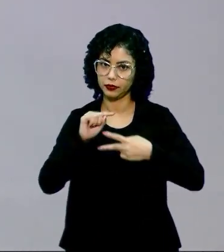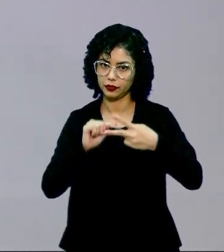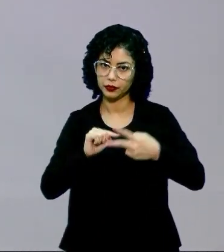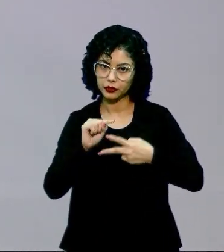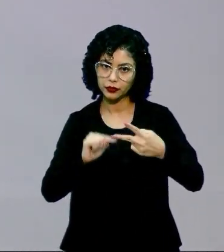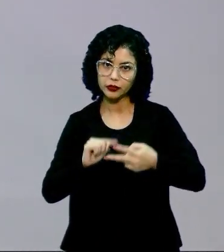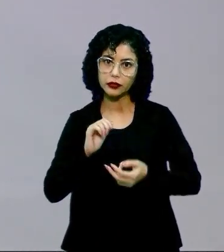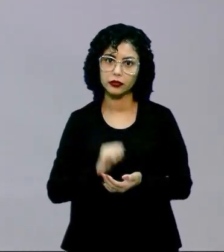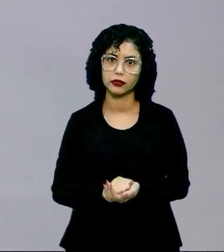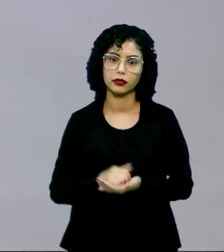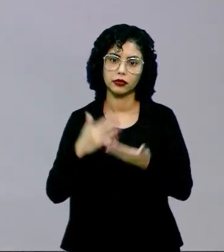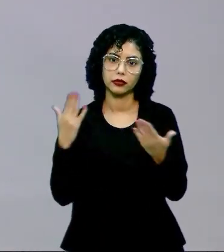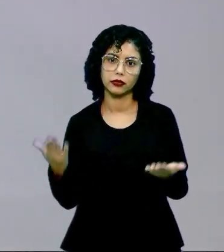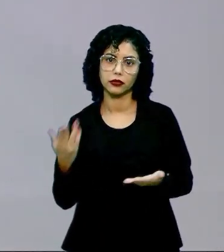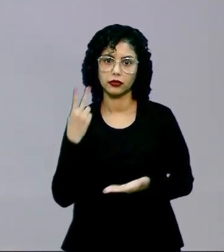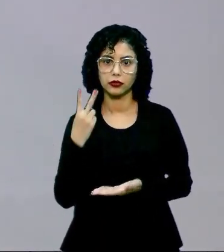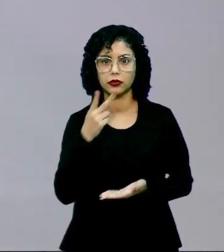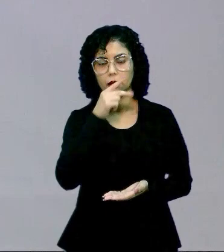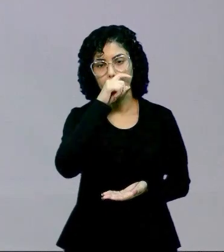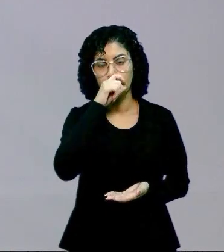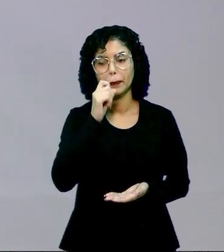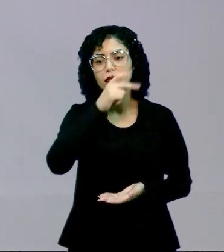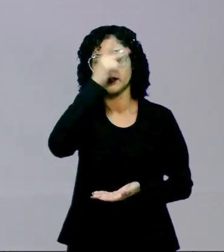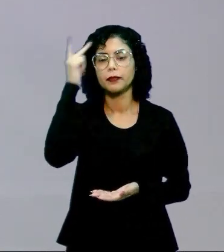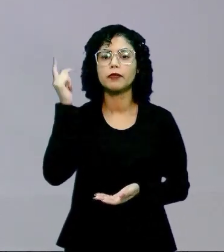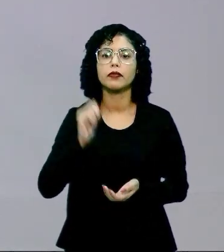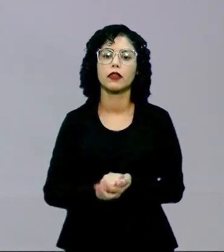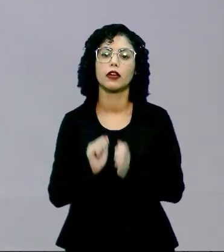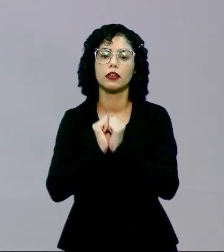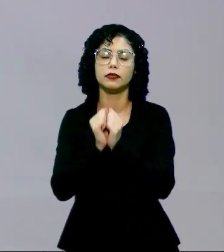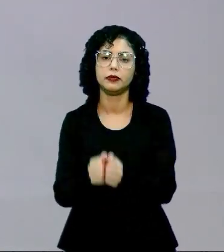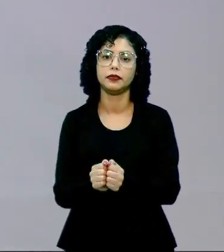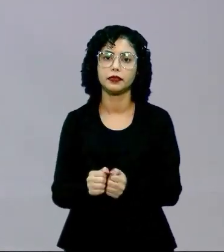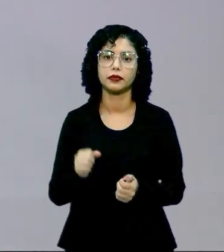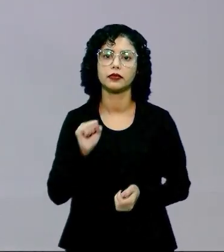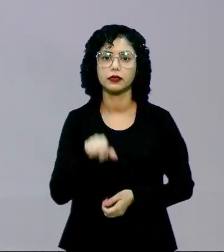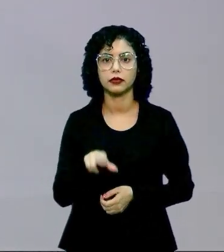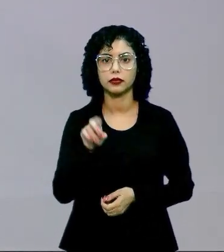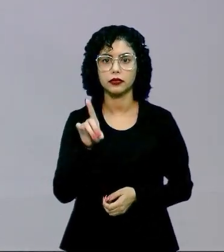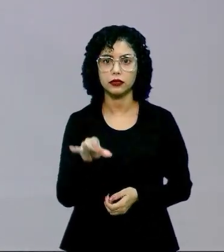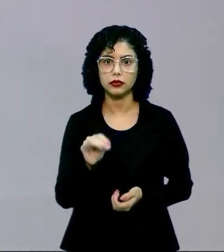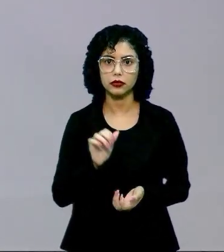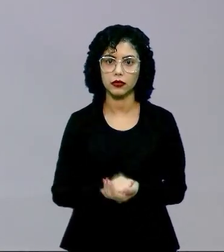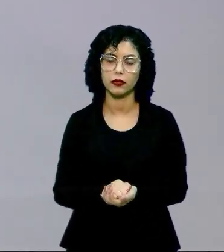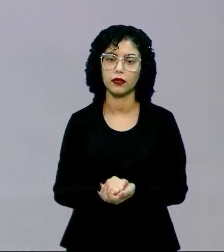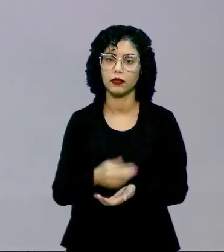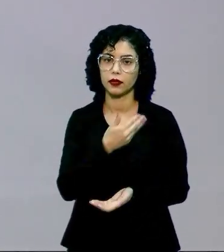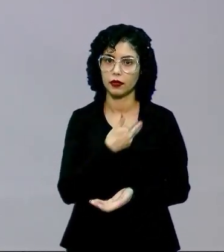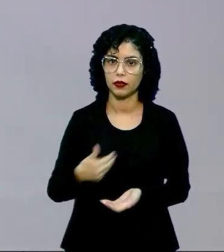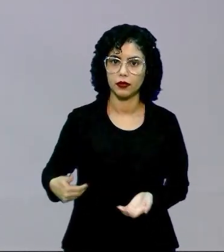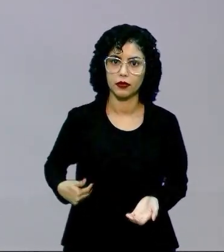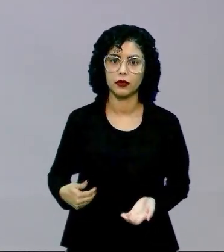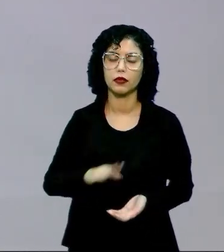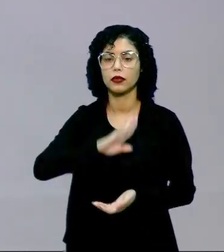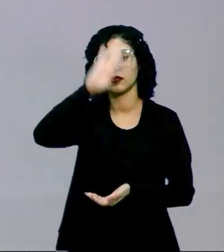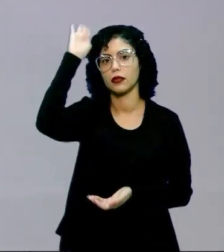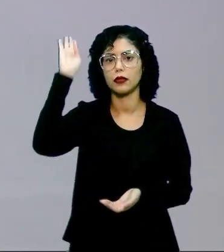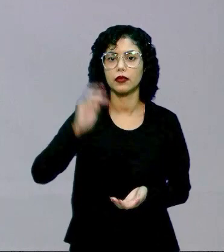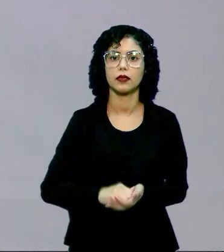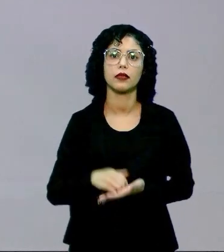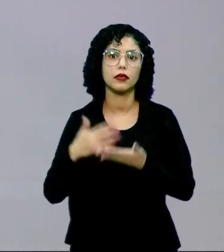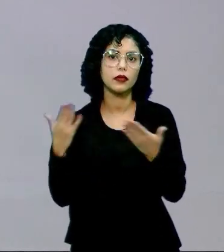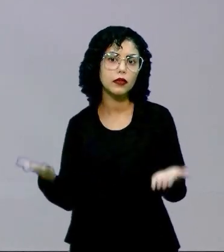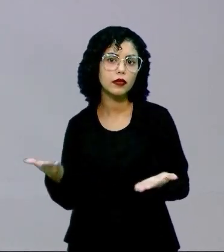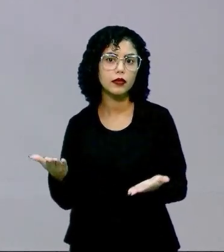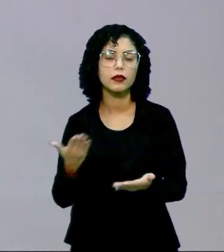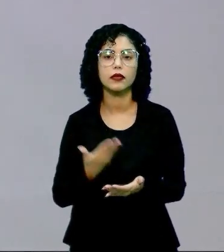2 cônsules, né? 2 pessoas governavam ao lado do Senado, né? A República Romana. Então,